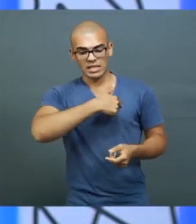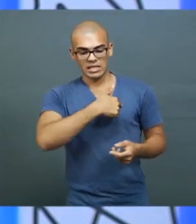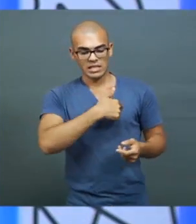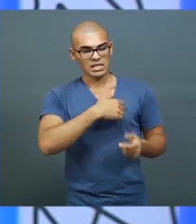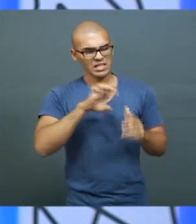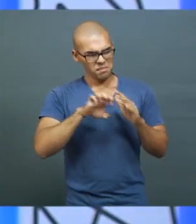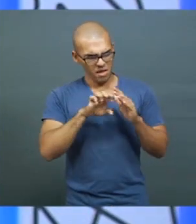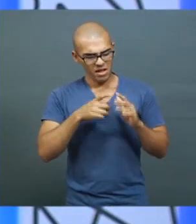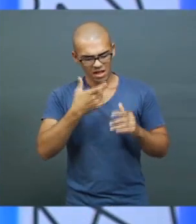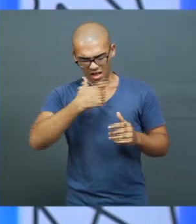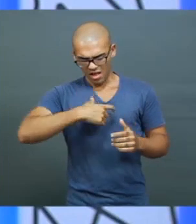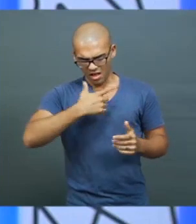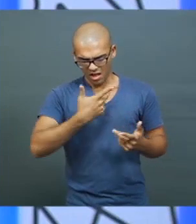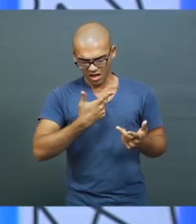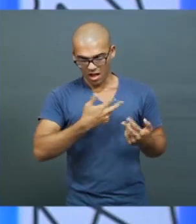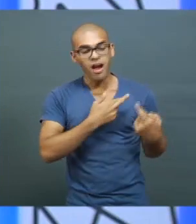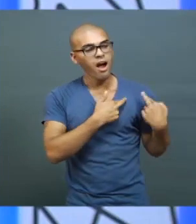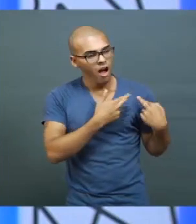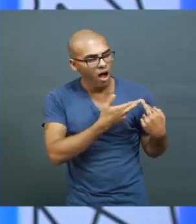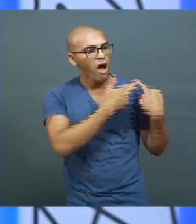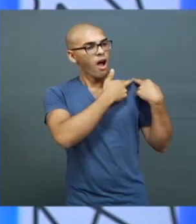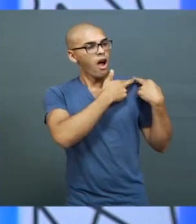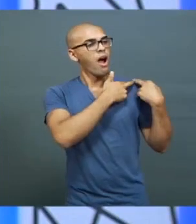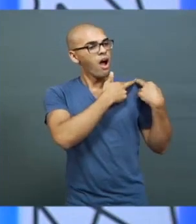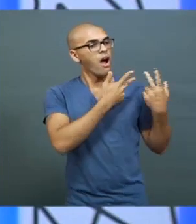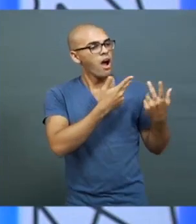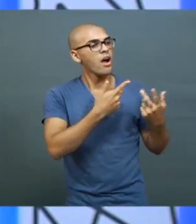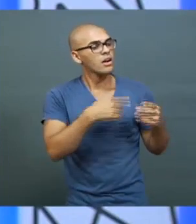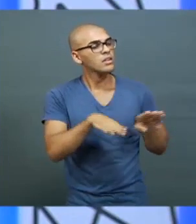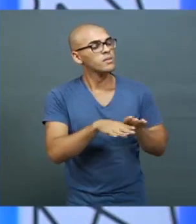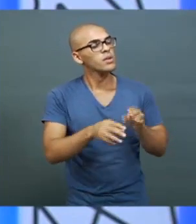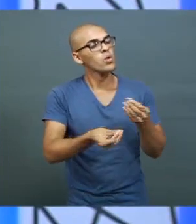para poder fazer com que ela reverbere mais, né,